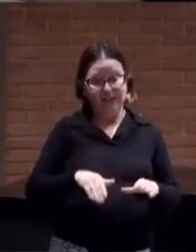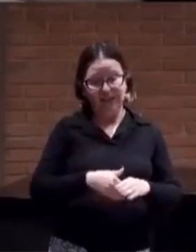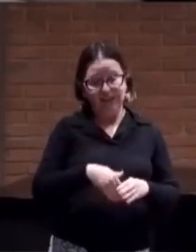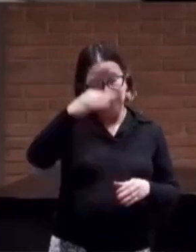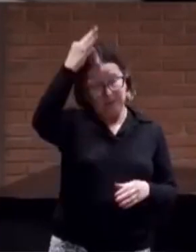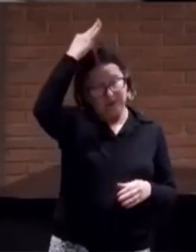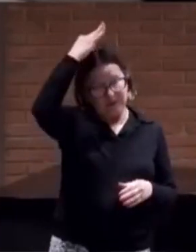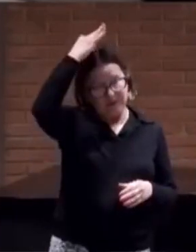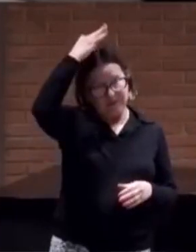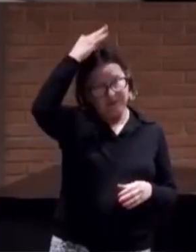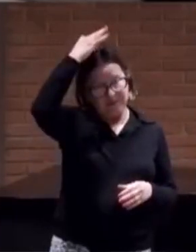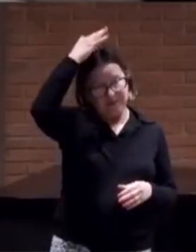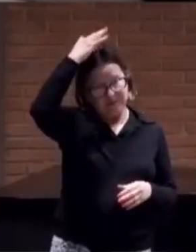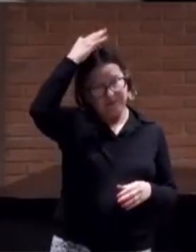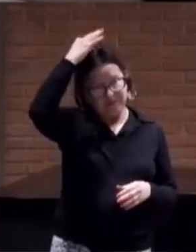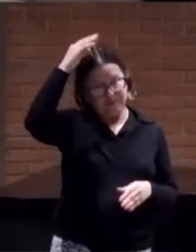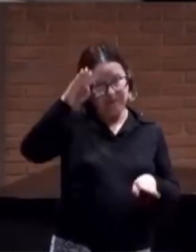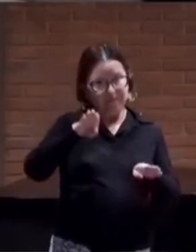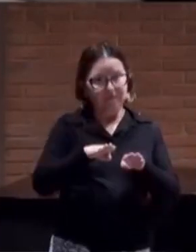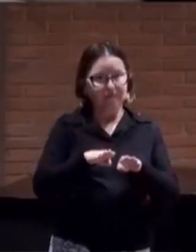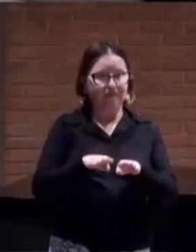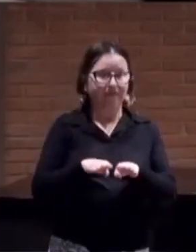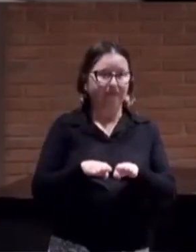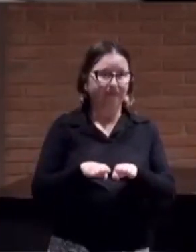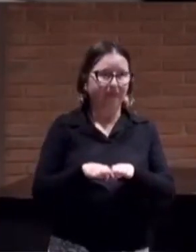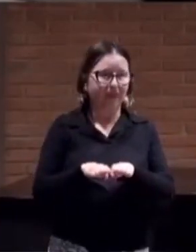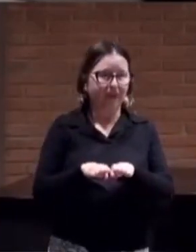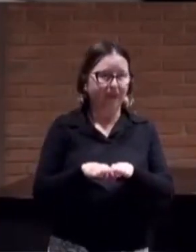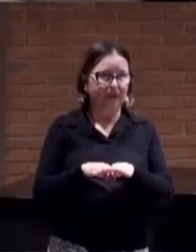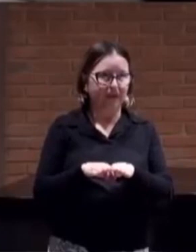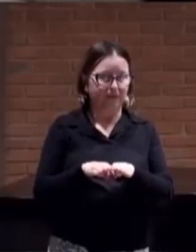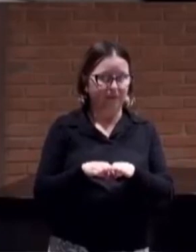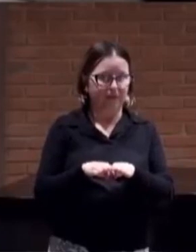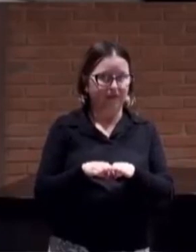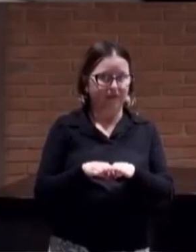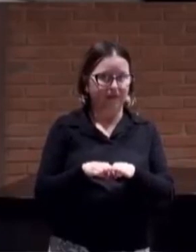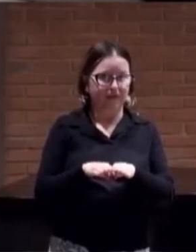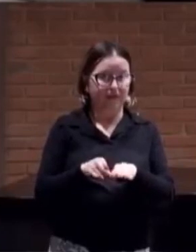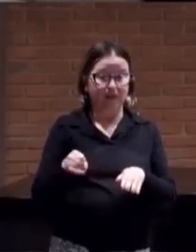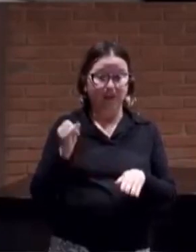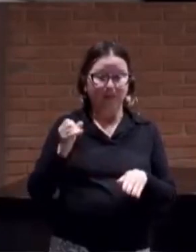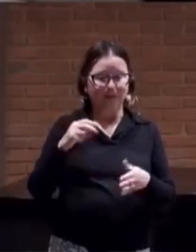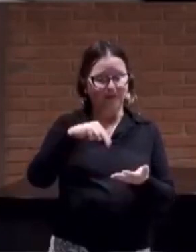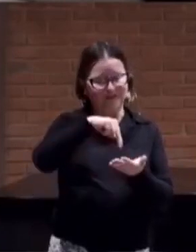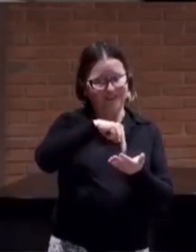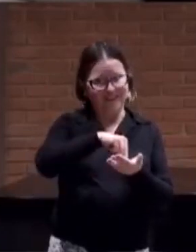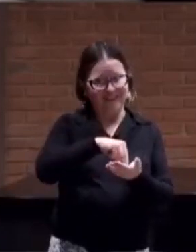questão similar é permanecer em Cristo.